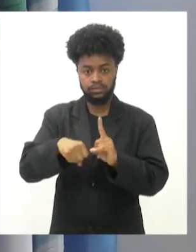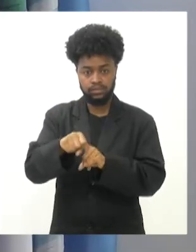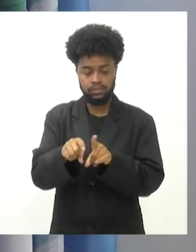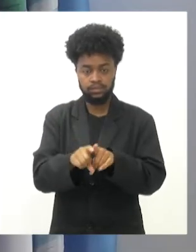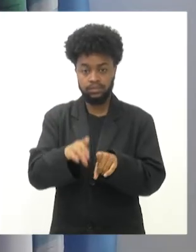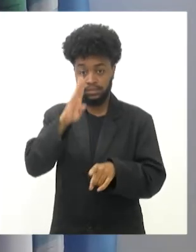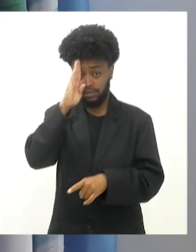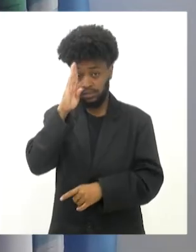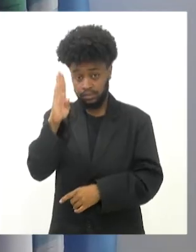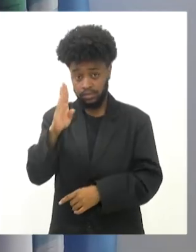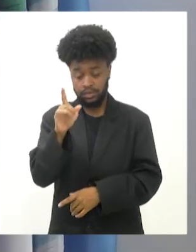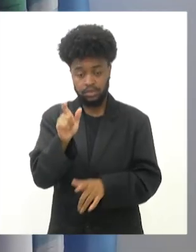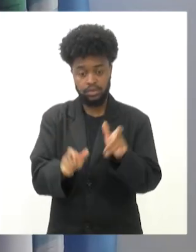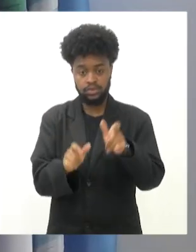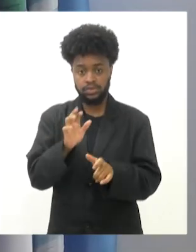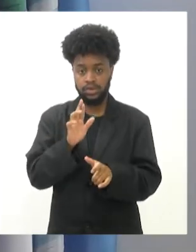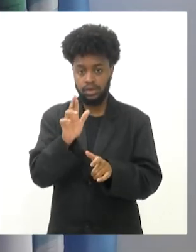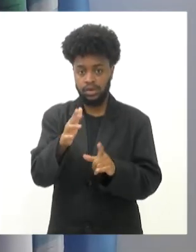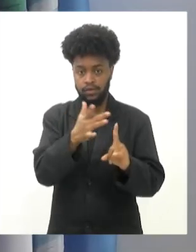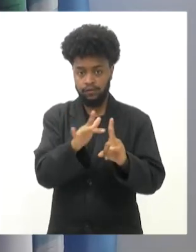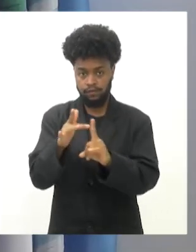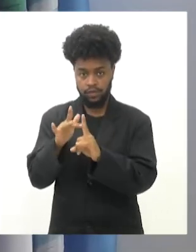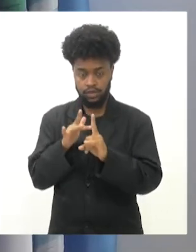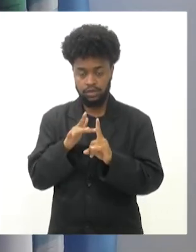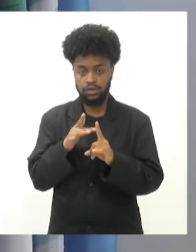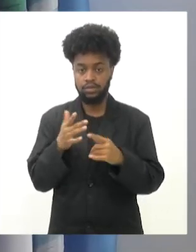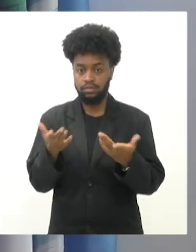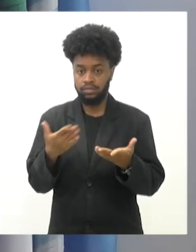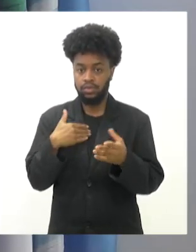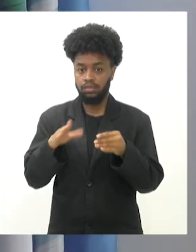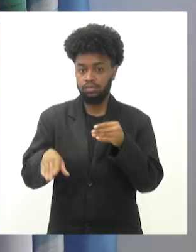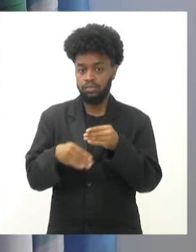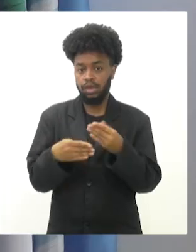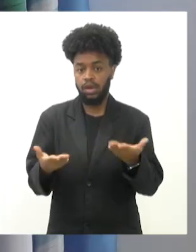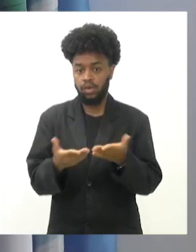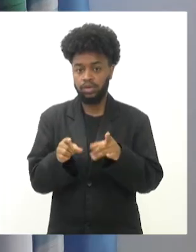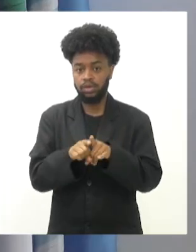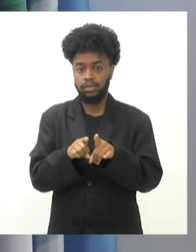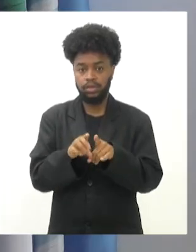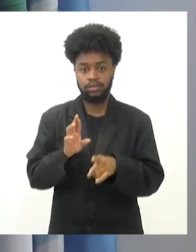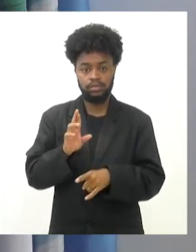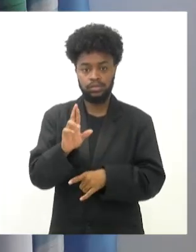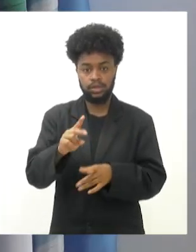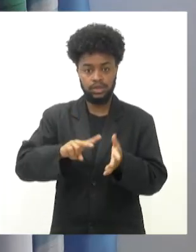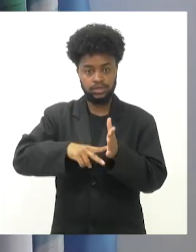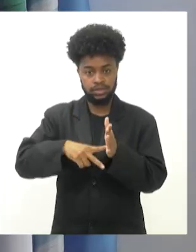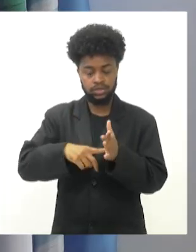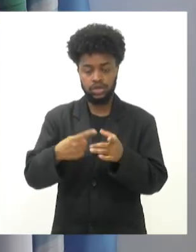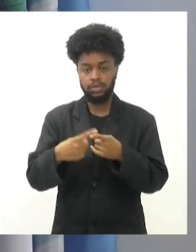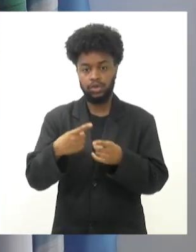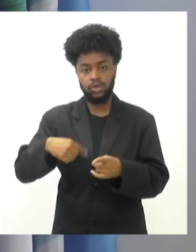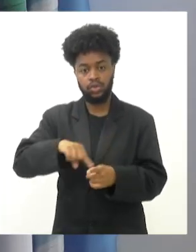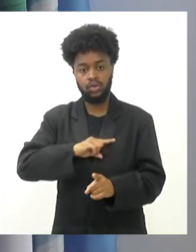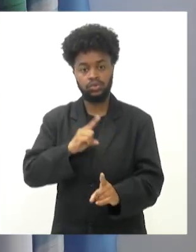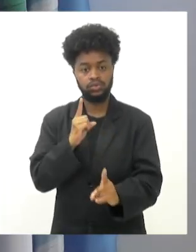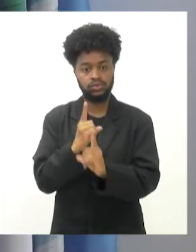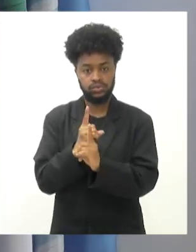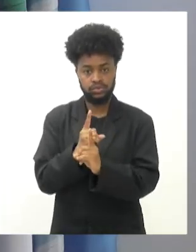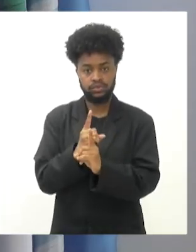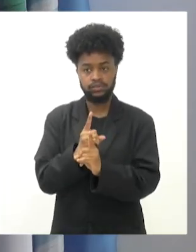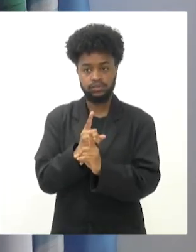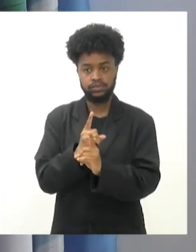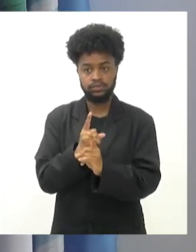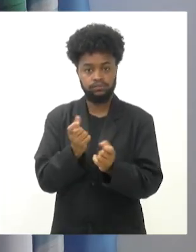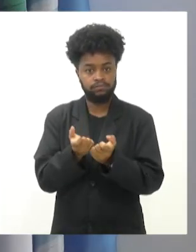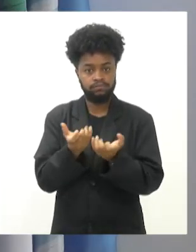sobretudo, representantes de vítimas. Eu incluiria agora a representação de um sindicato que nós flagramos a